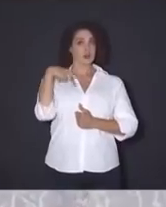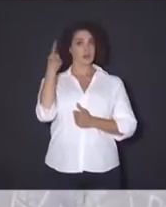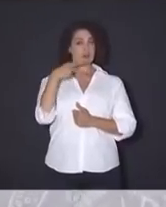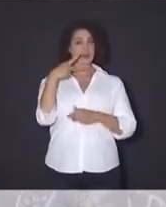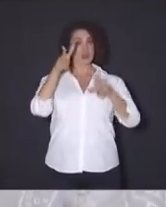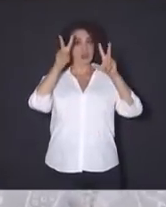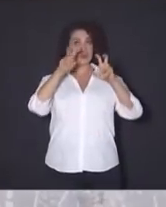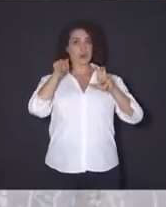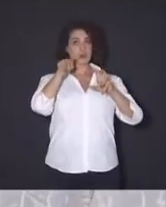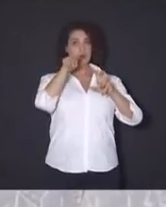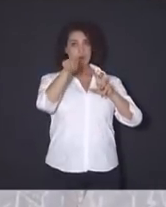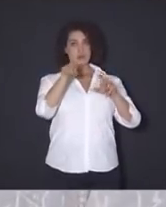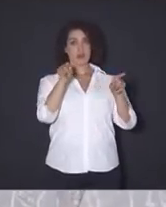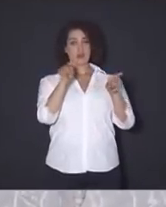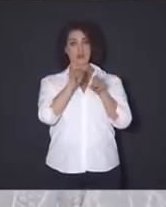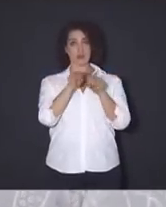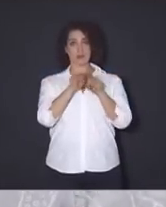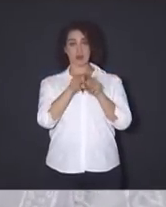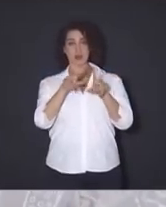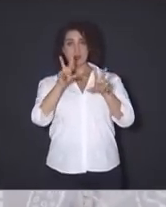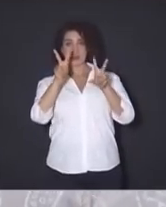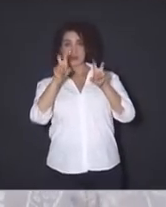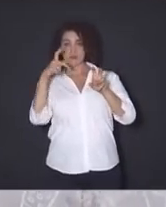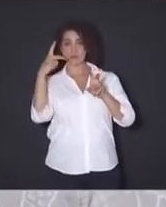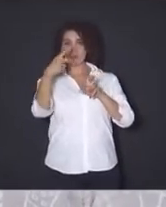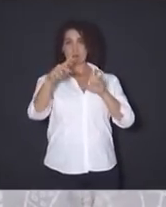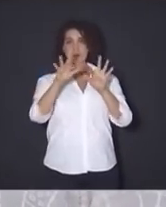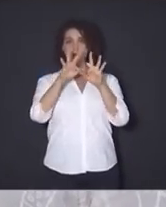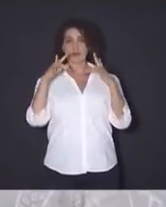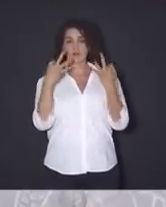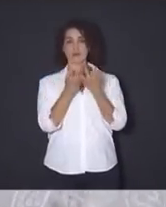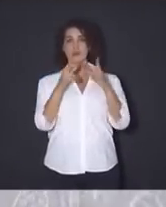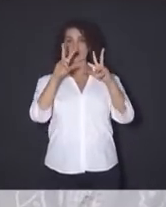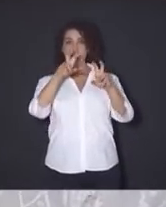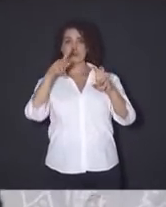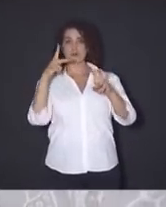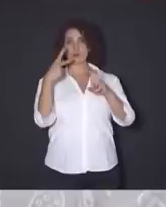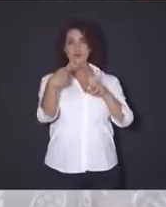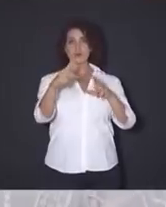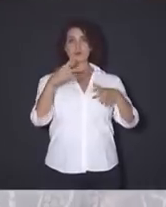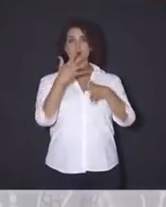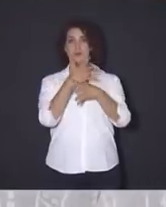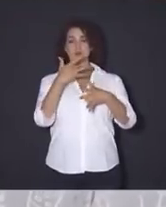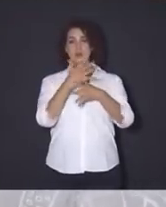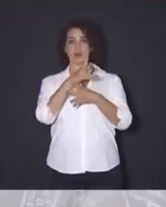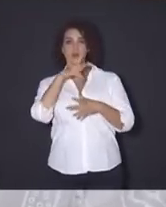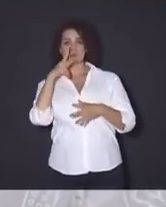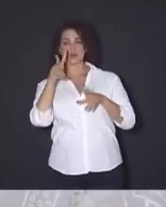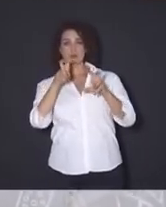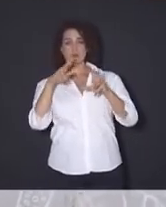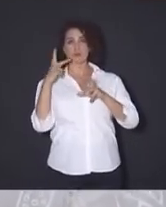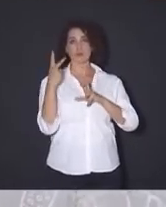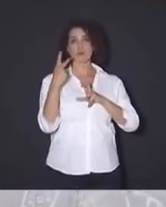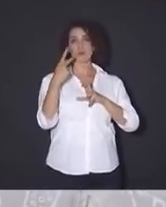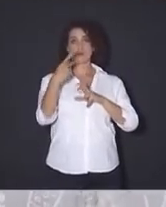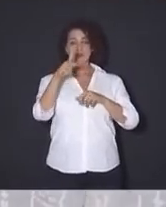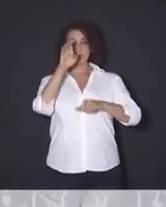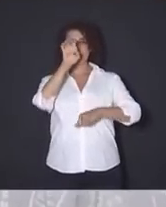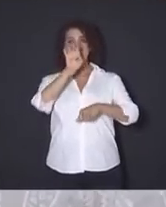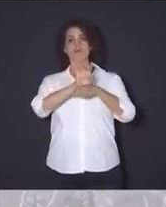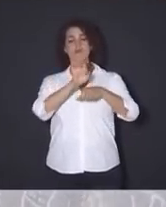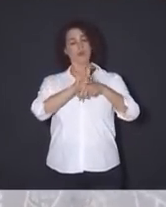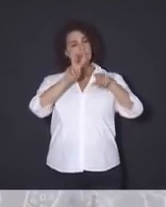envolver você envolver a sua família envolveu o seu bairro envolver a sua cidade envolver o estado